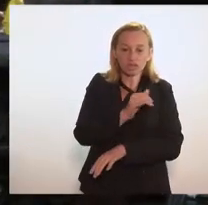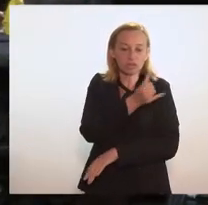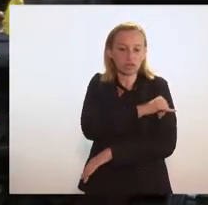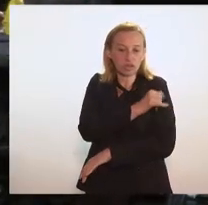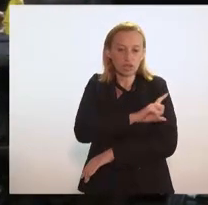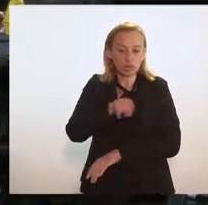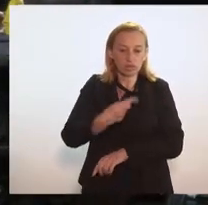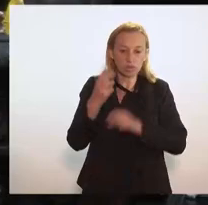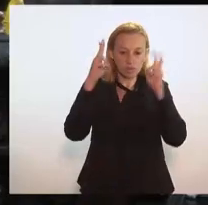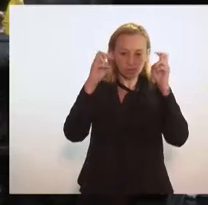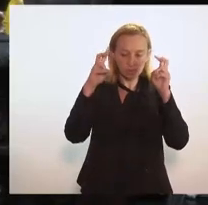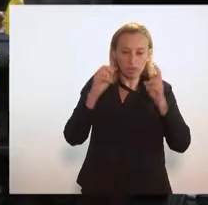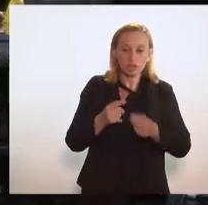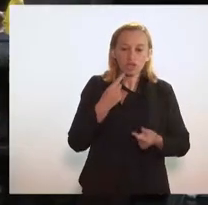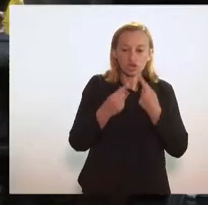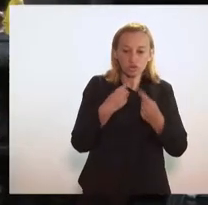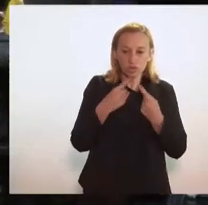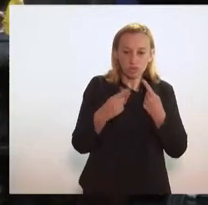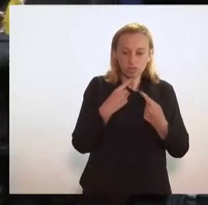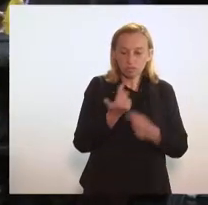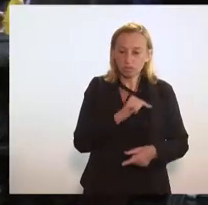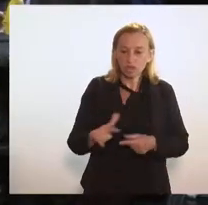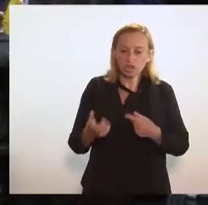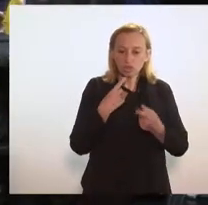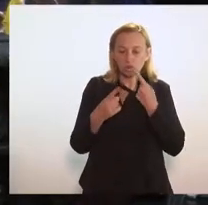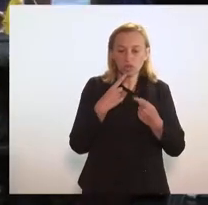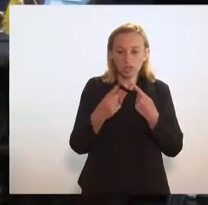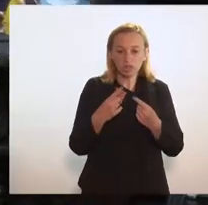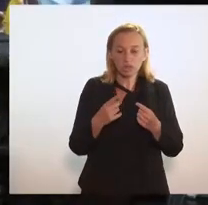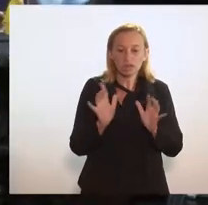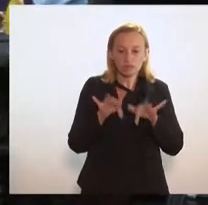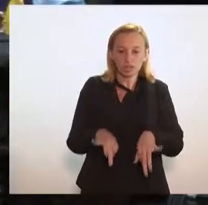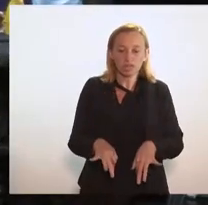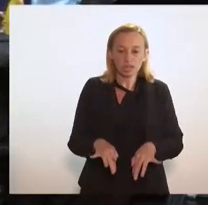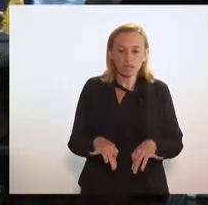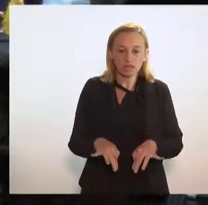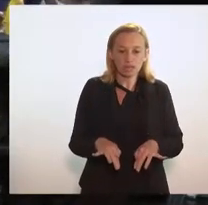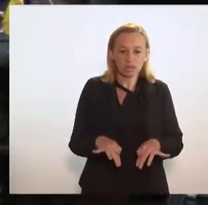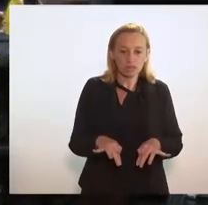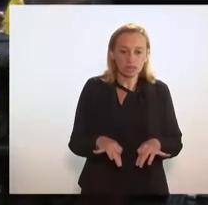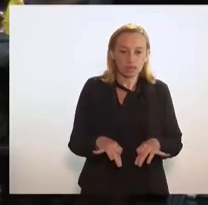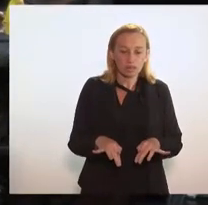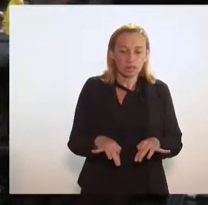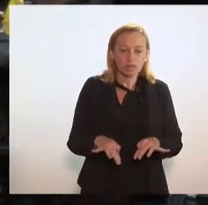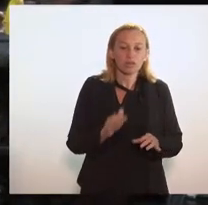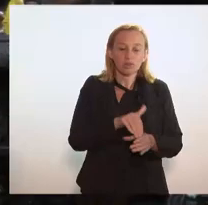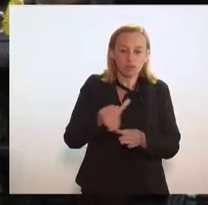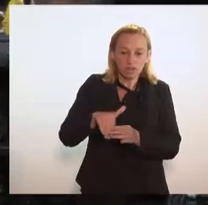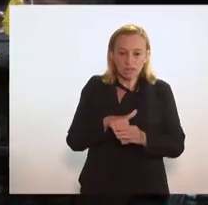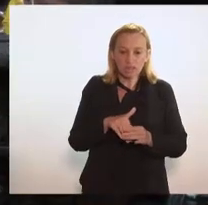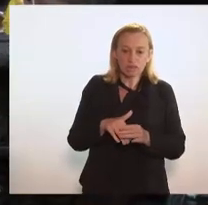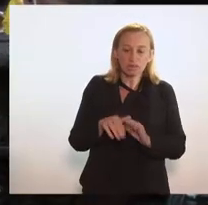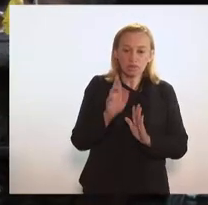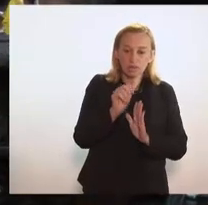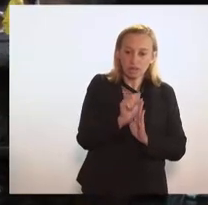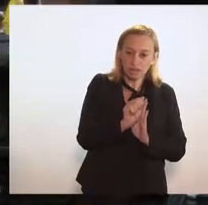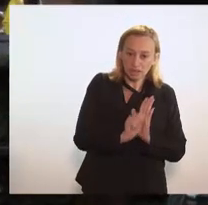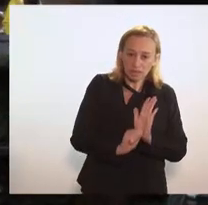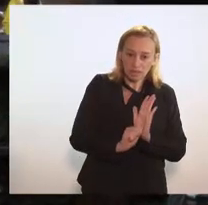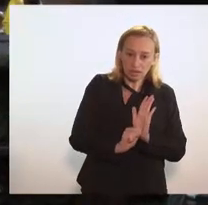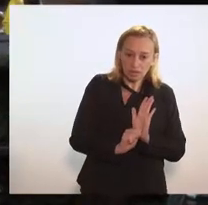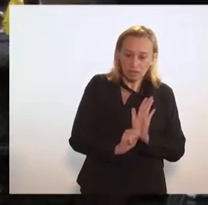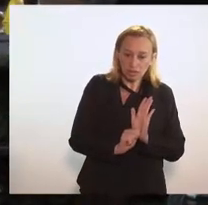providências em excursão não havendo Quem Queira discutir Serra da discussão e votação redação